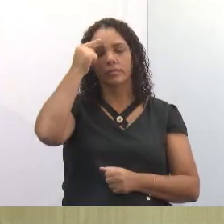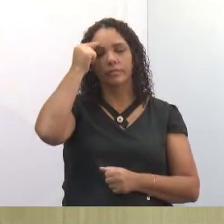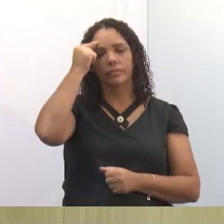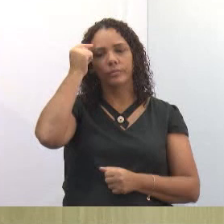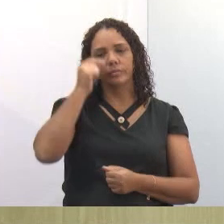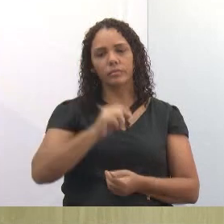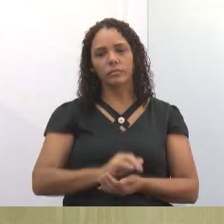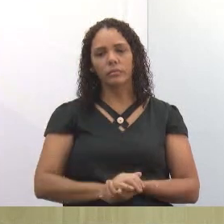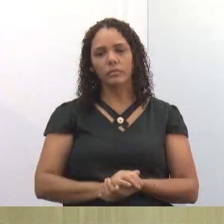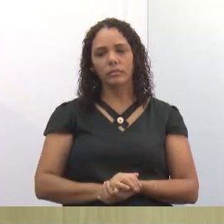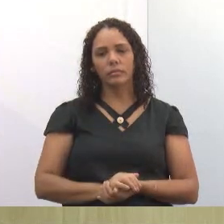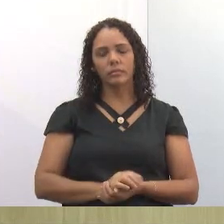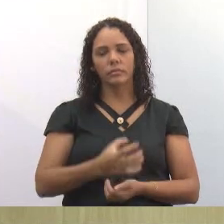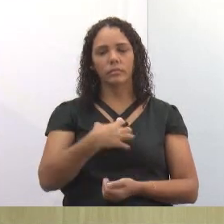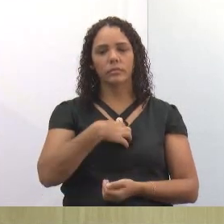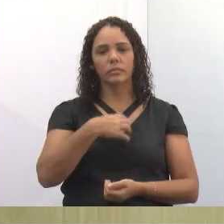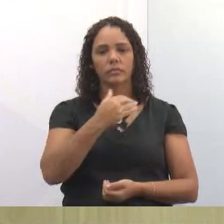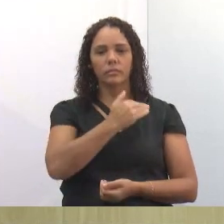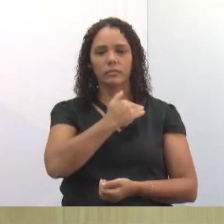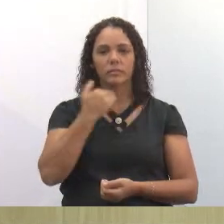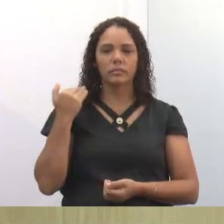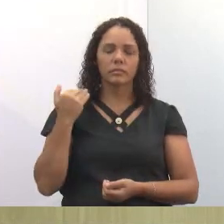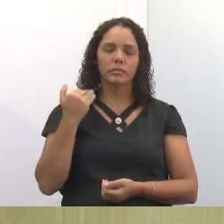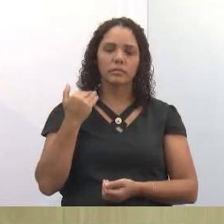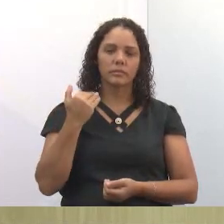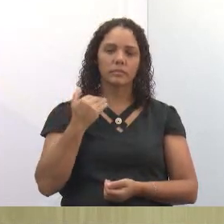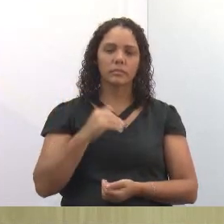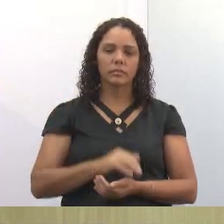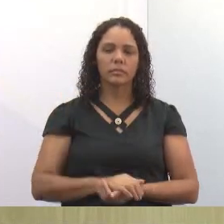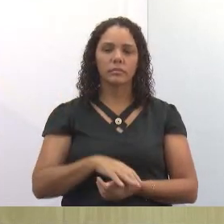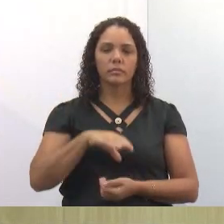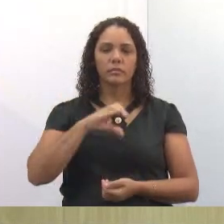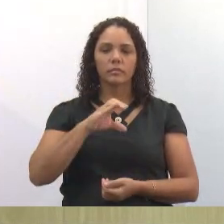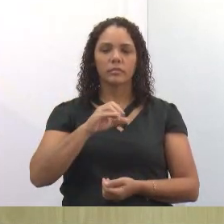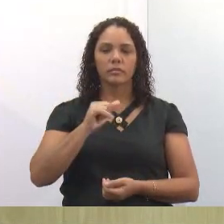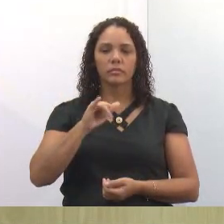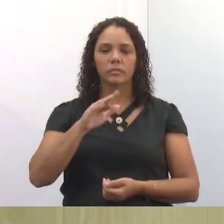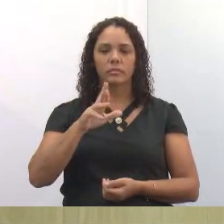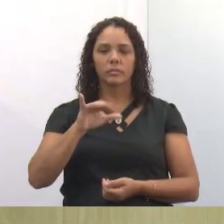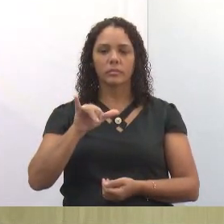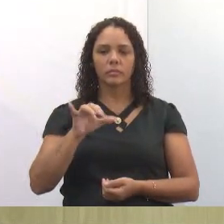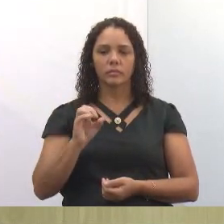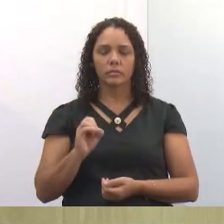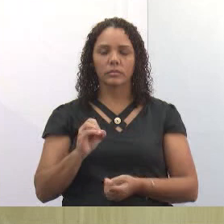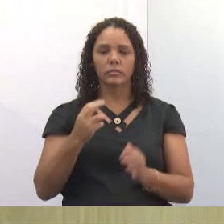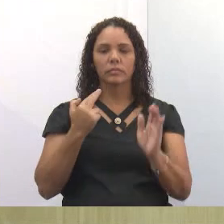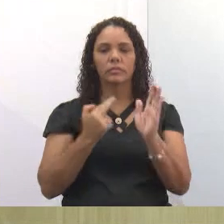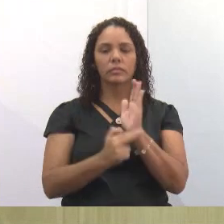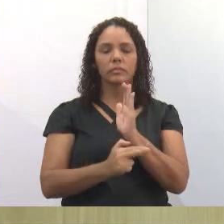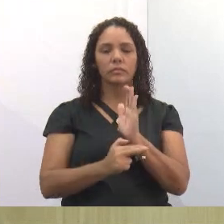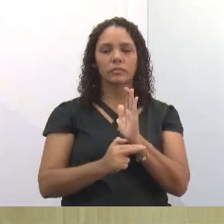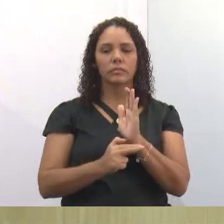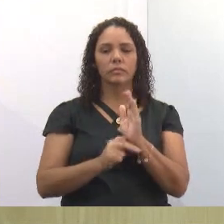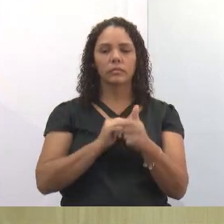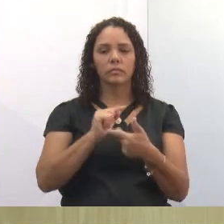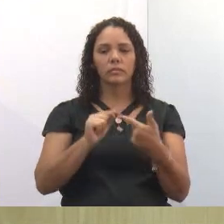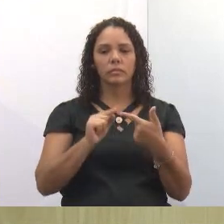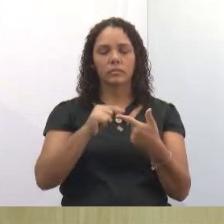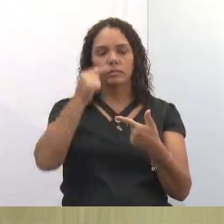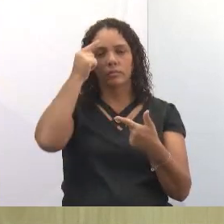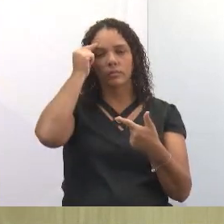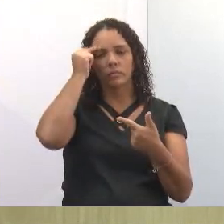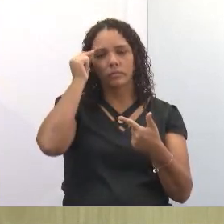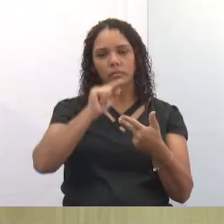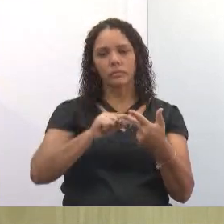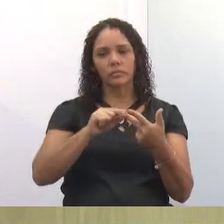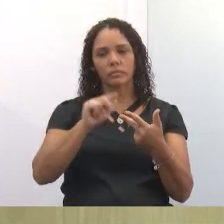Sasaki. Voto pesar pelo falecimento de Ciro Murgulo. Voto formulado pelos vereadores Edgar